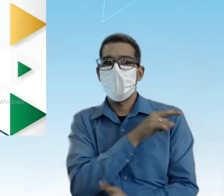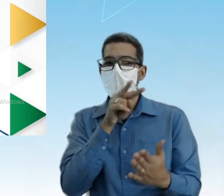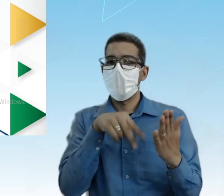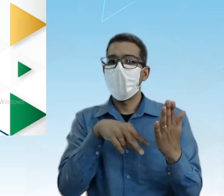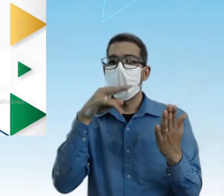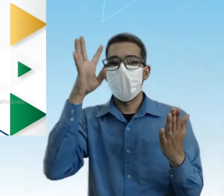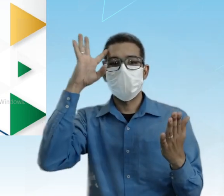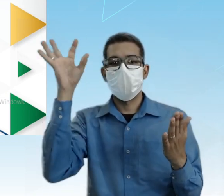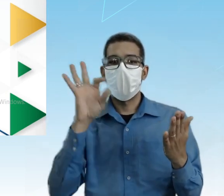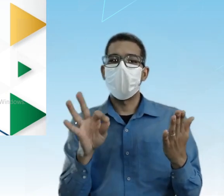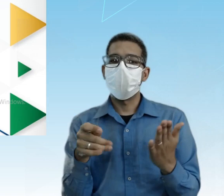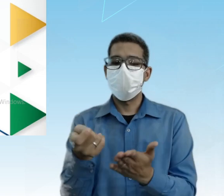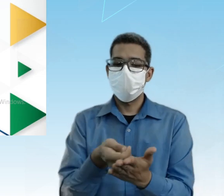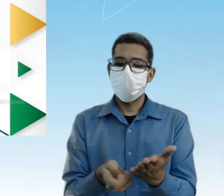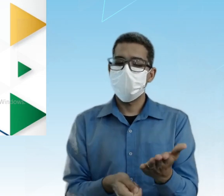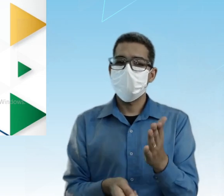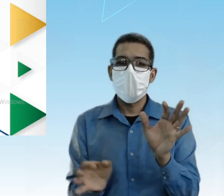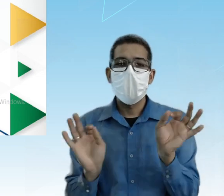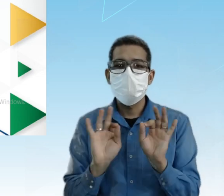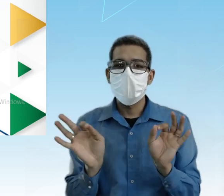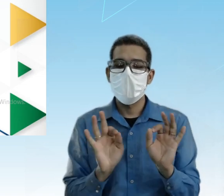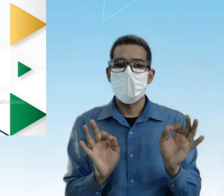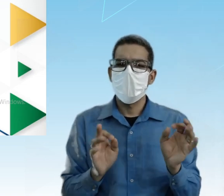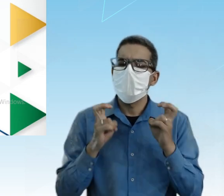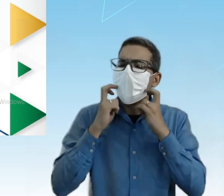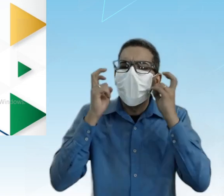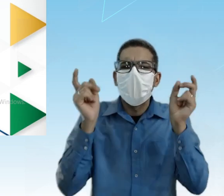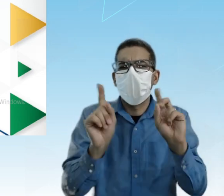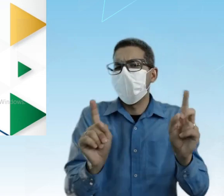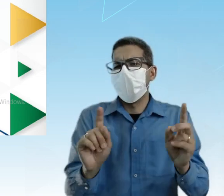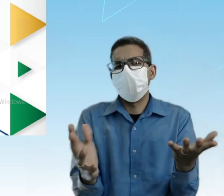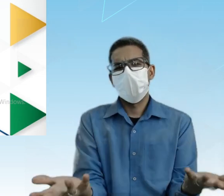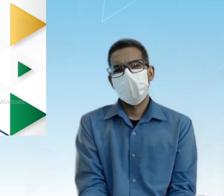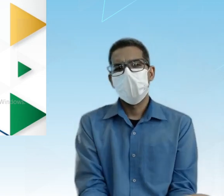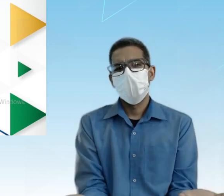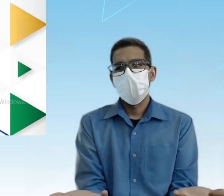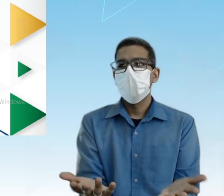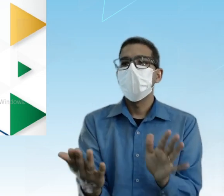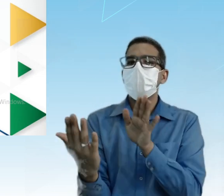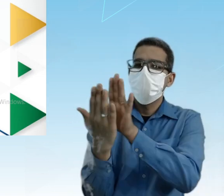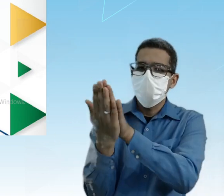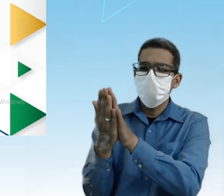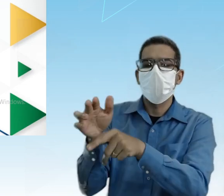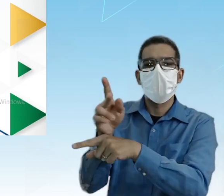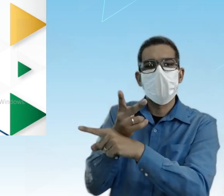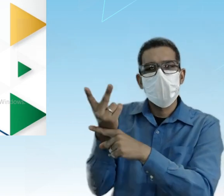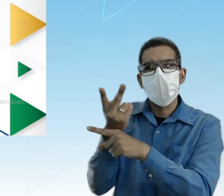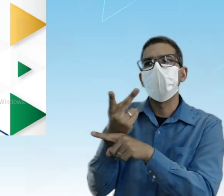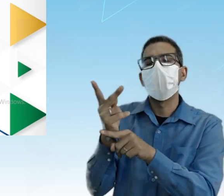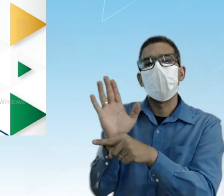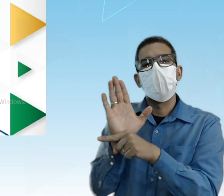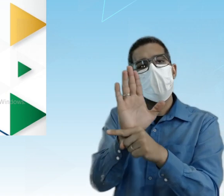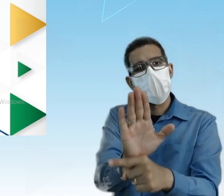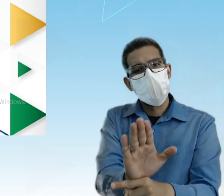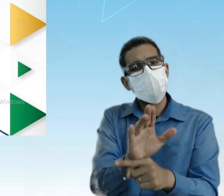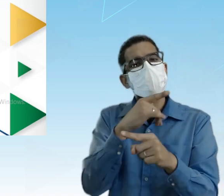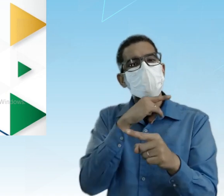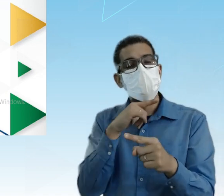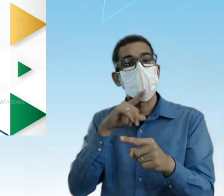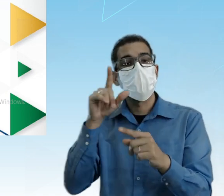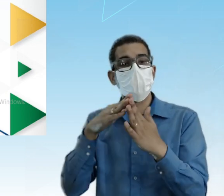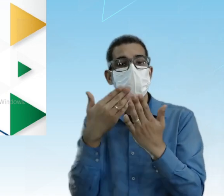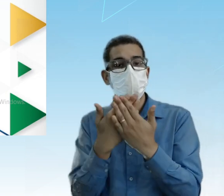direito ou escrever direito. Não tenham vergonha não, meus amores. Falem, procurem, Porque aí as escolas vão procurar